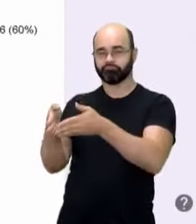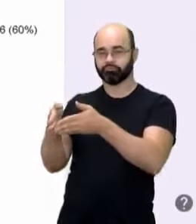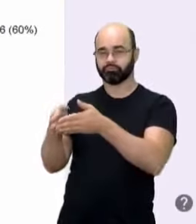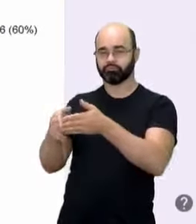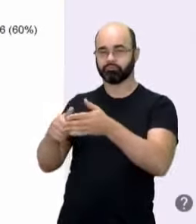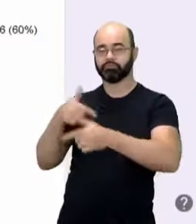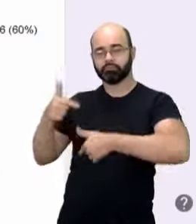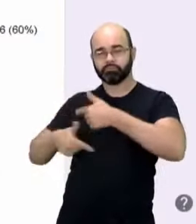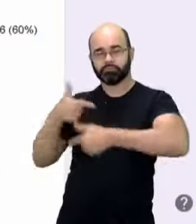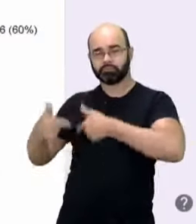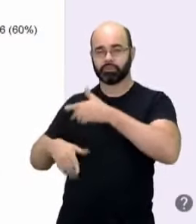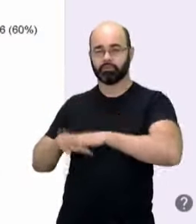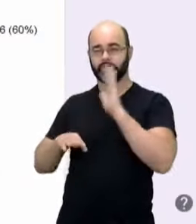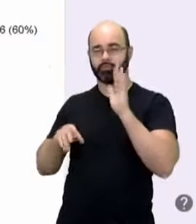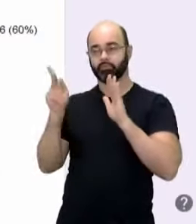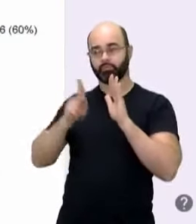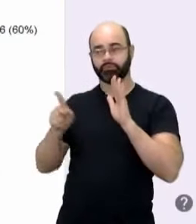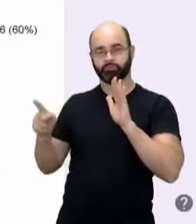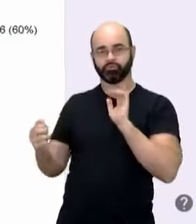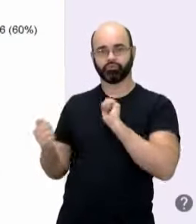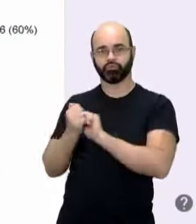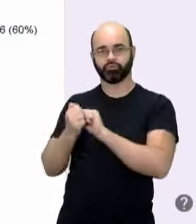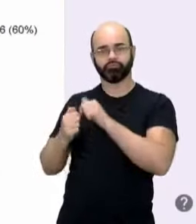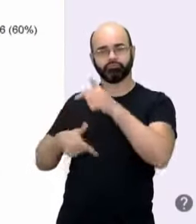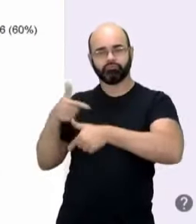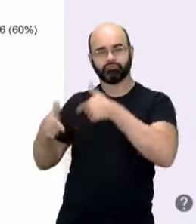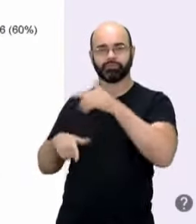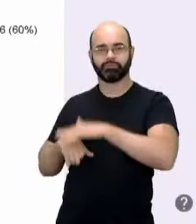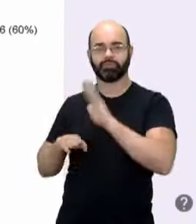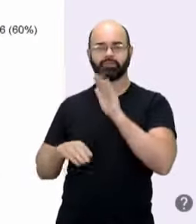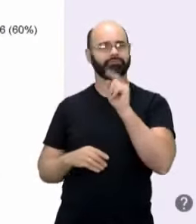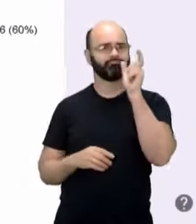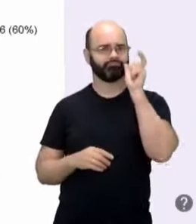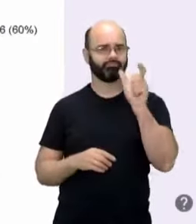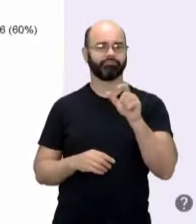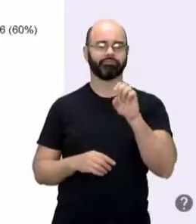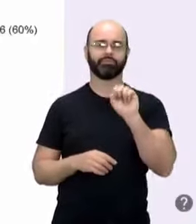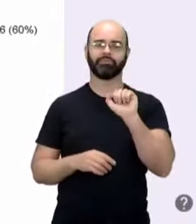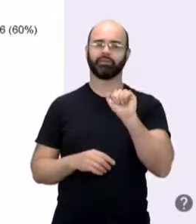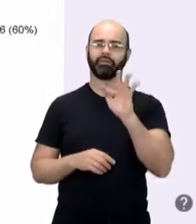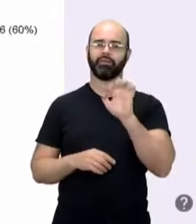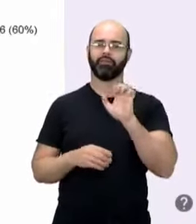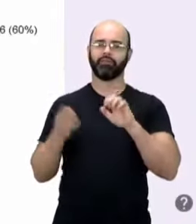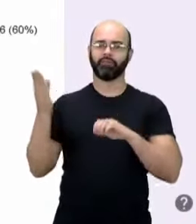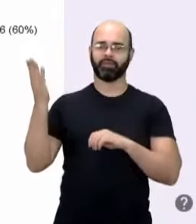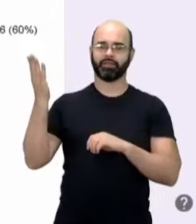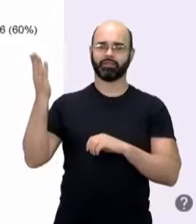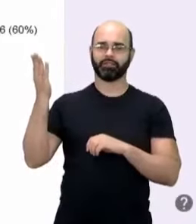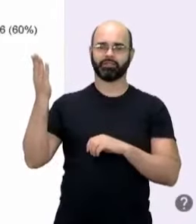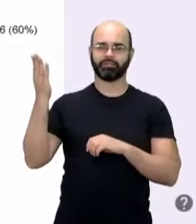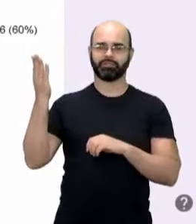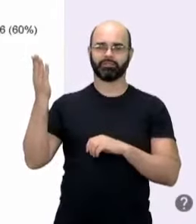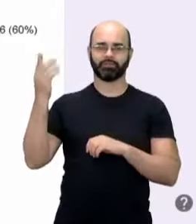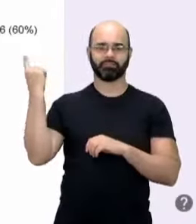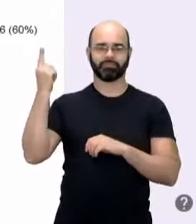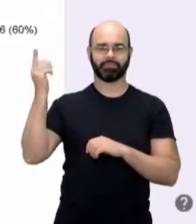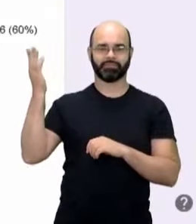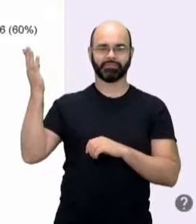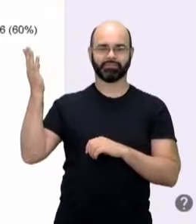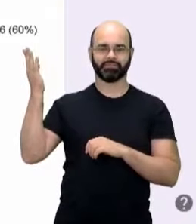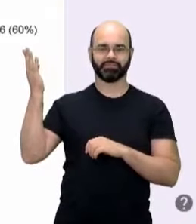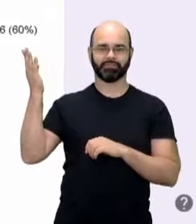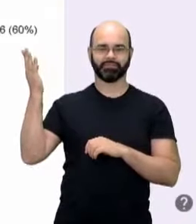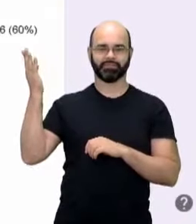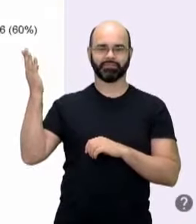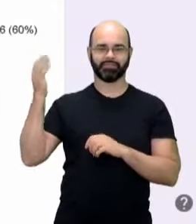aprofundar mais com os professores. E olha que interessante, o SAFE aparece aqui na barra, é o primeiro aqui, que